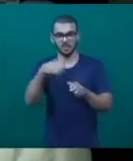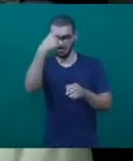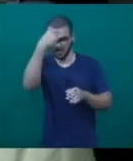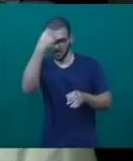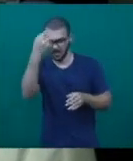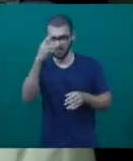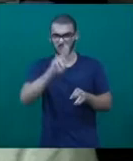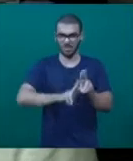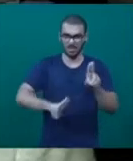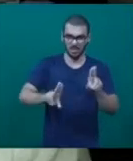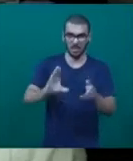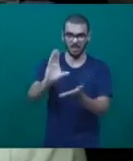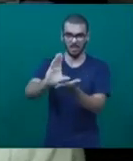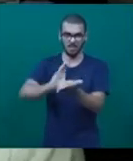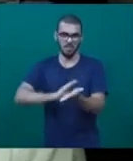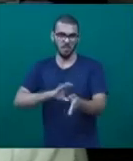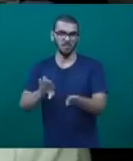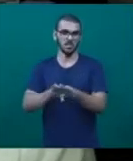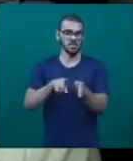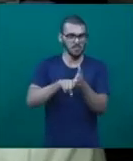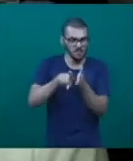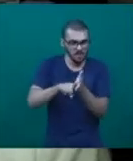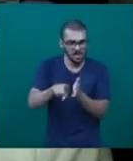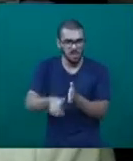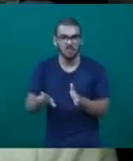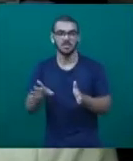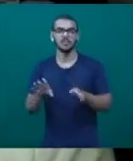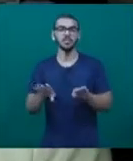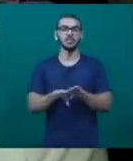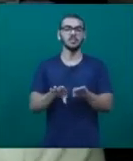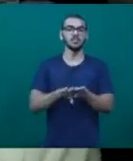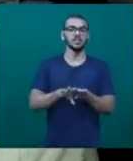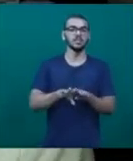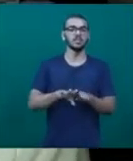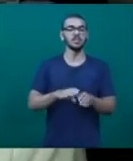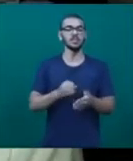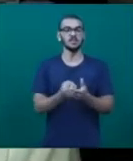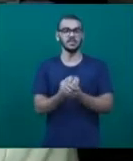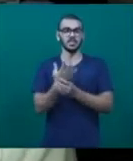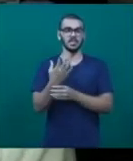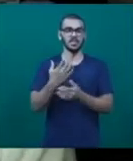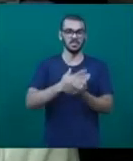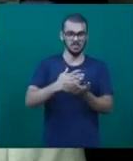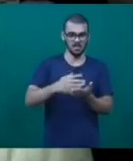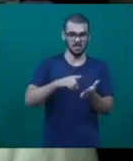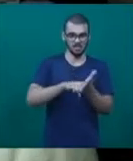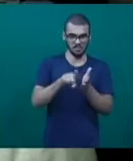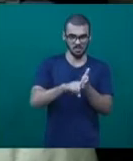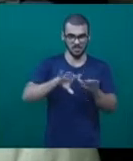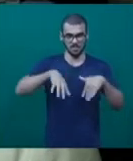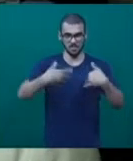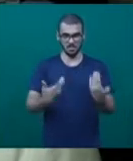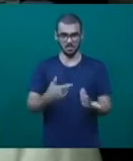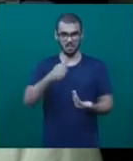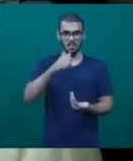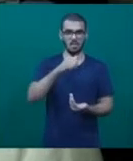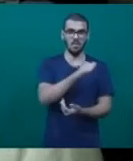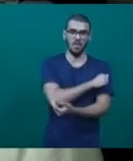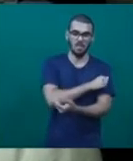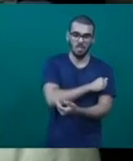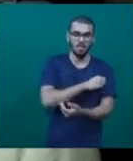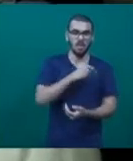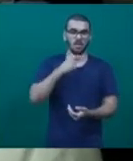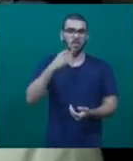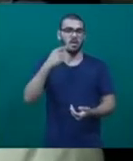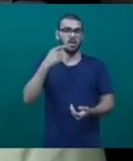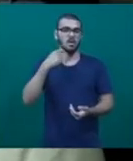pesquisa e demais programas que envolvam pesquisa na universidade e a inovação criada a partir dessas pesquisas. Com isso, os alunos eles conseguem ter um